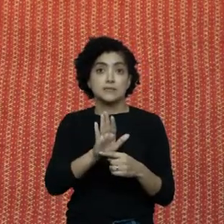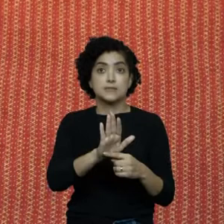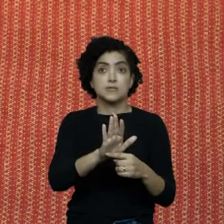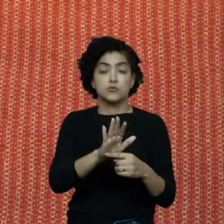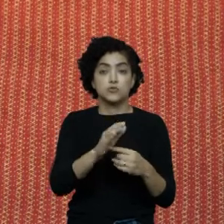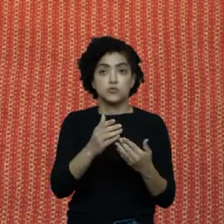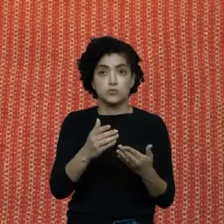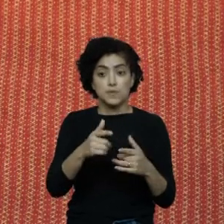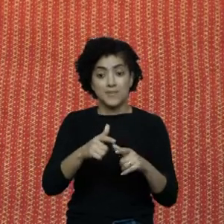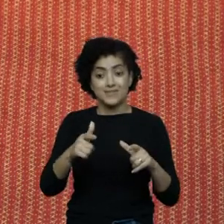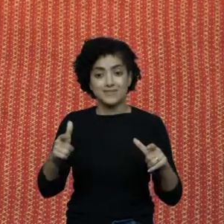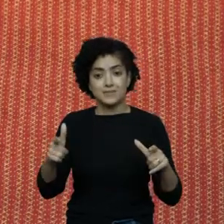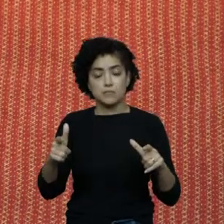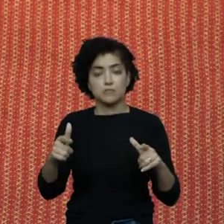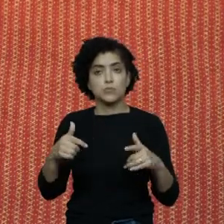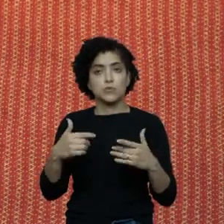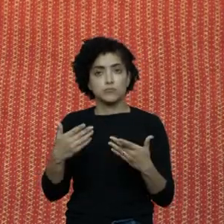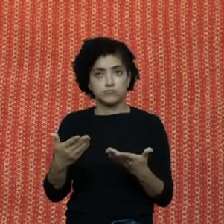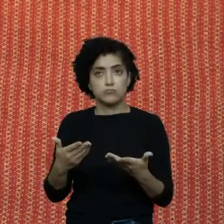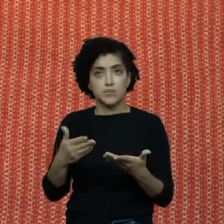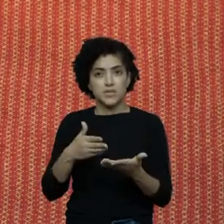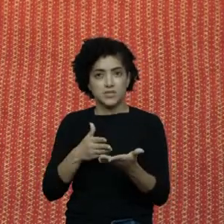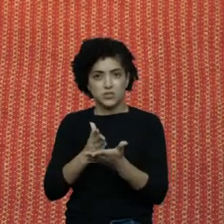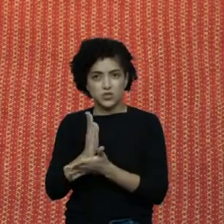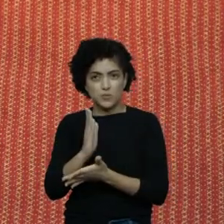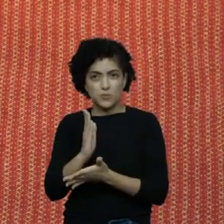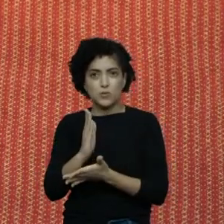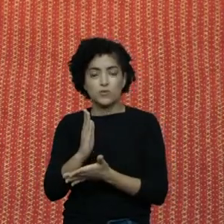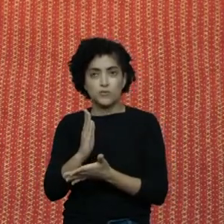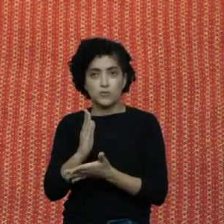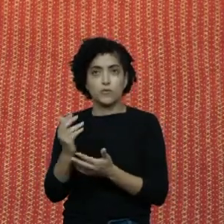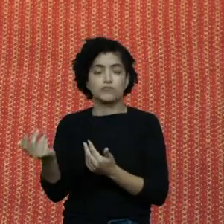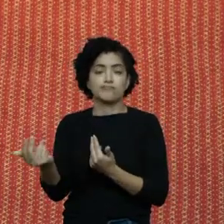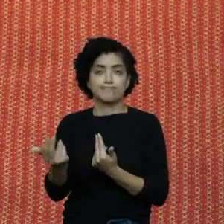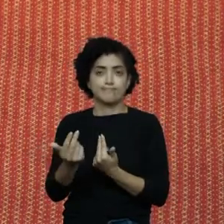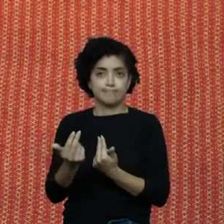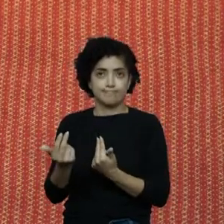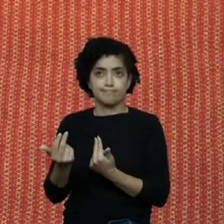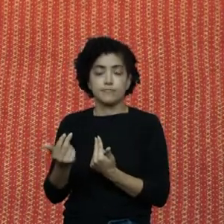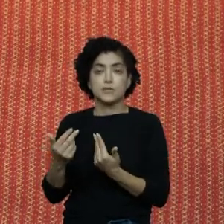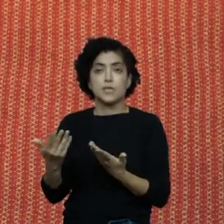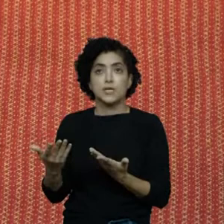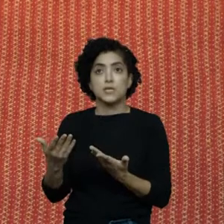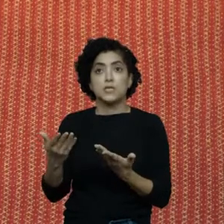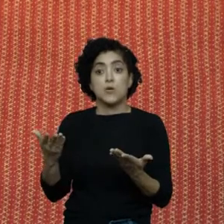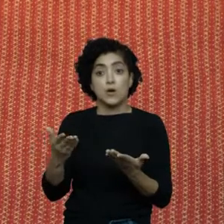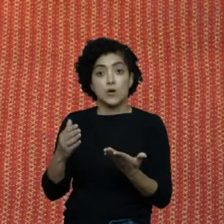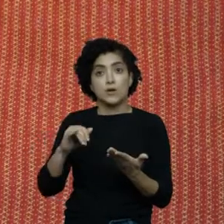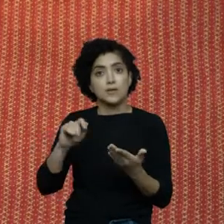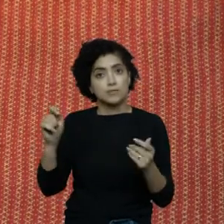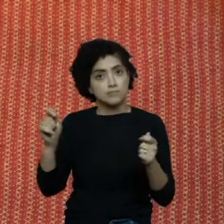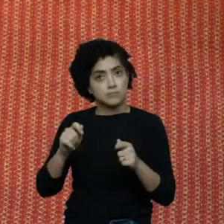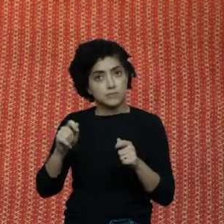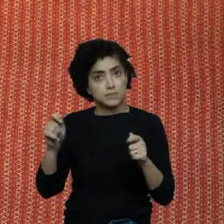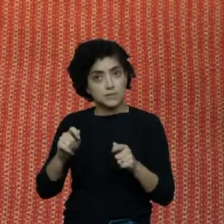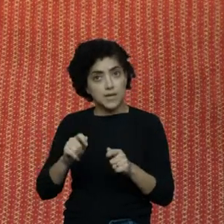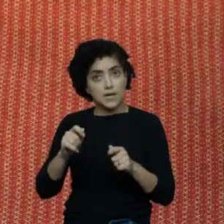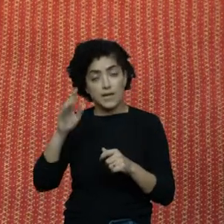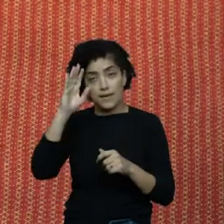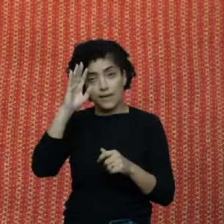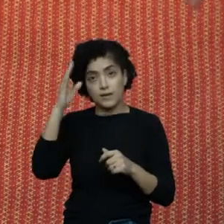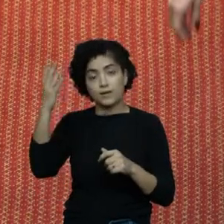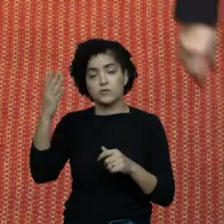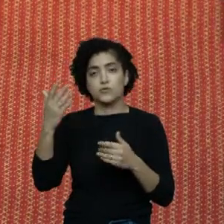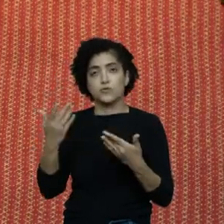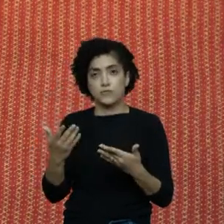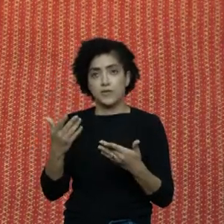voltando na algo parecido com o final do pro vamos aqui por unanimidade nós temos a oportunidade agora de resolver esse problema